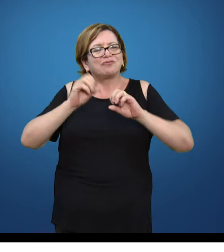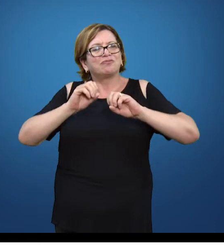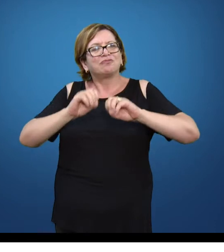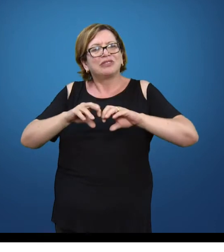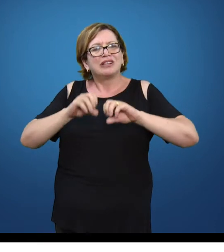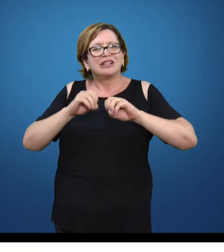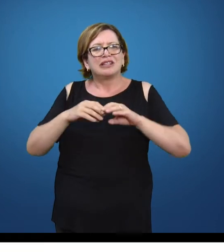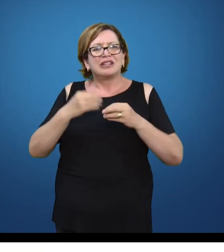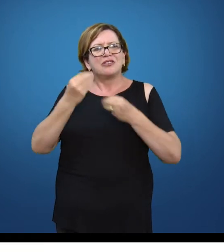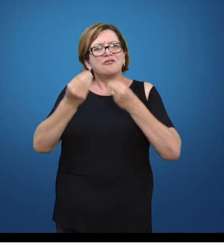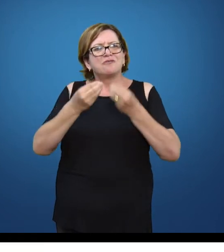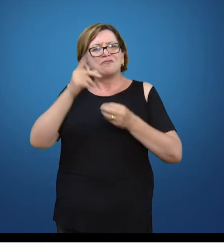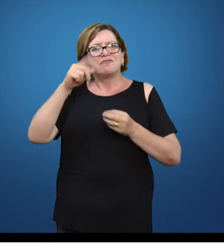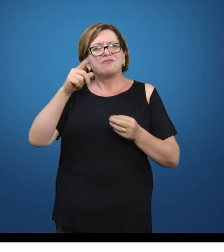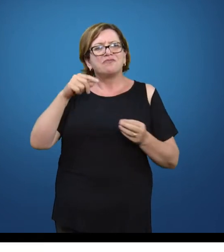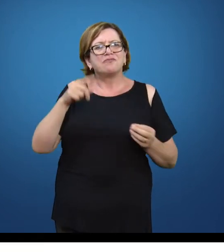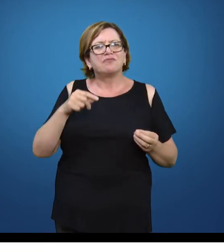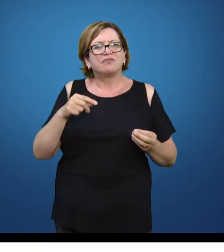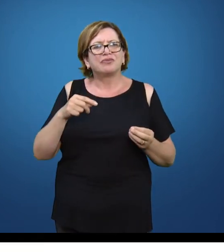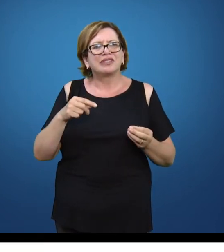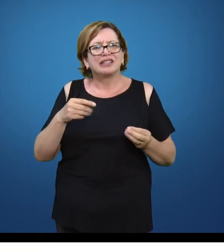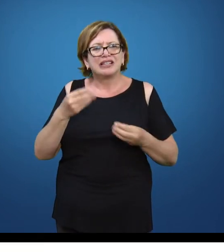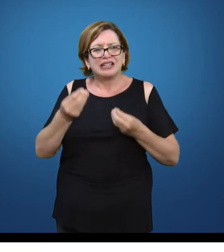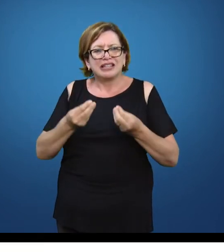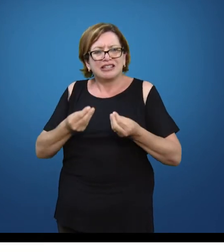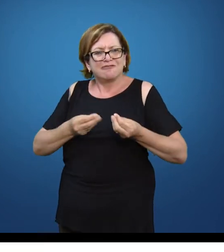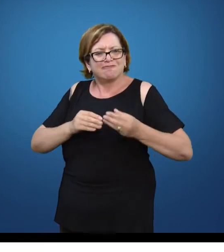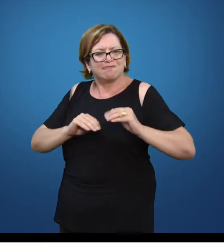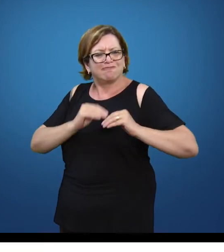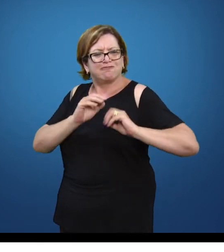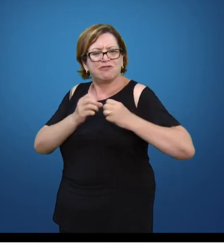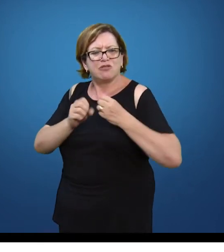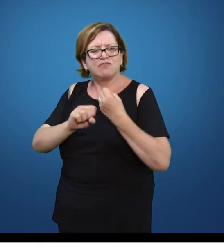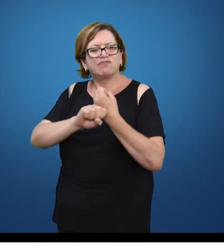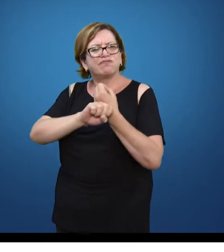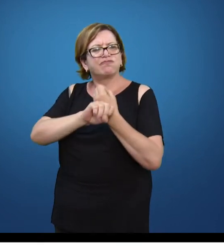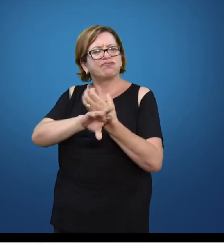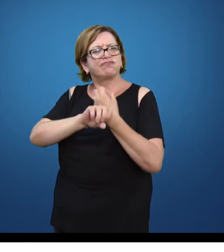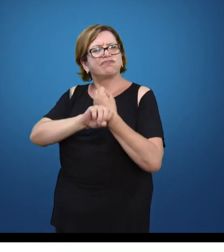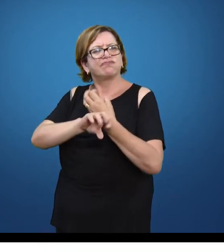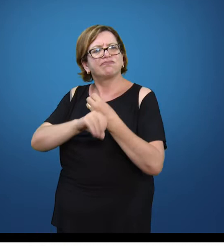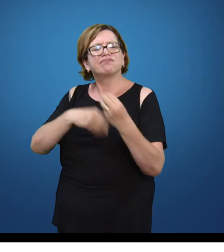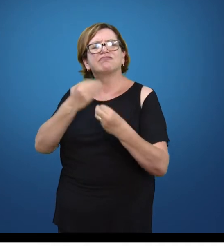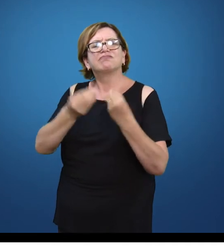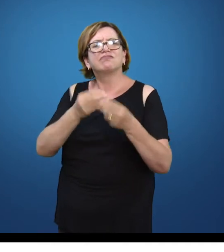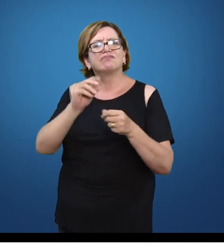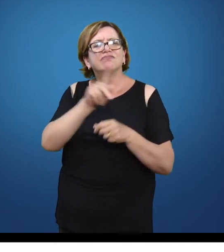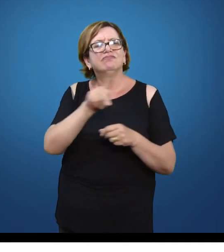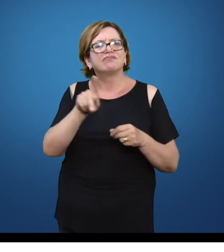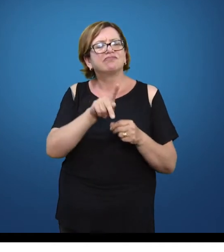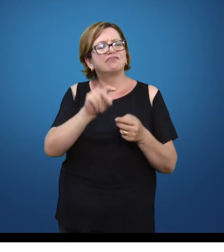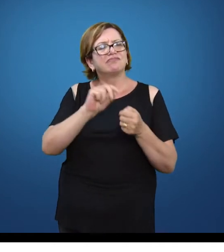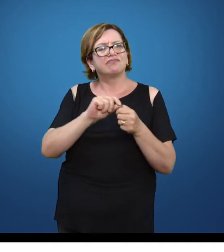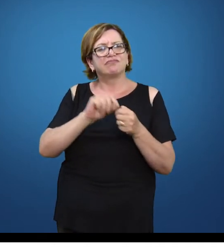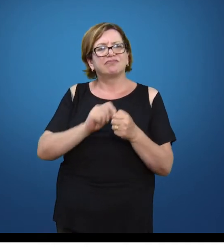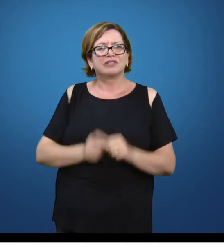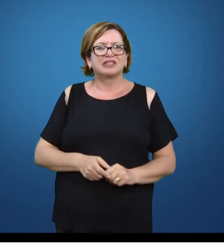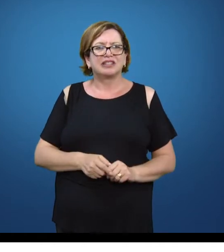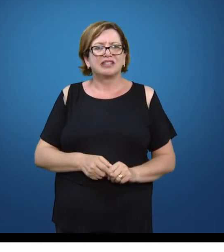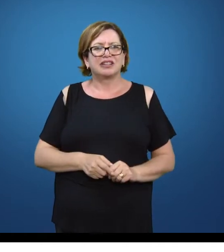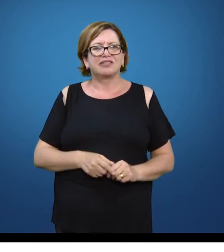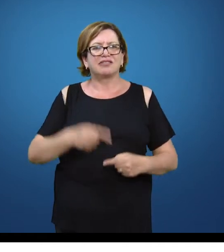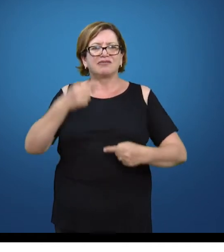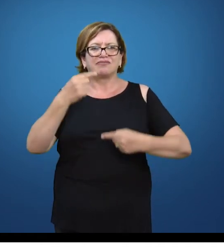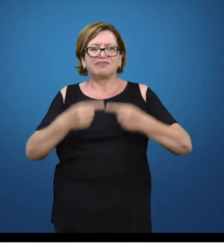educação, a maneira como ele lida com o processo do ensino e da aprendizagem. Então, as